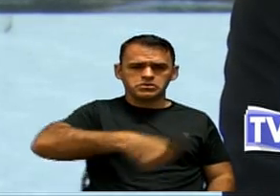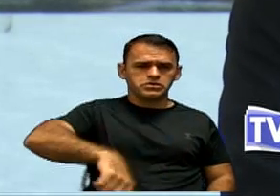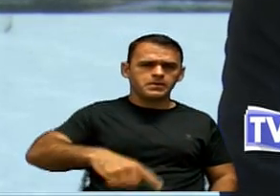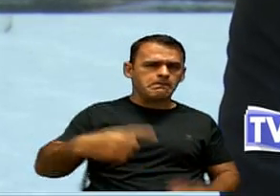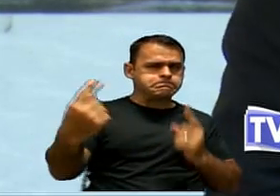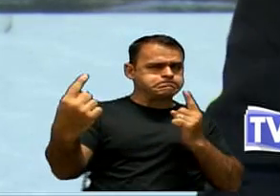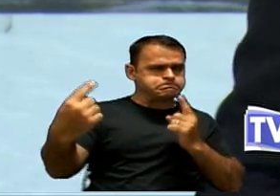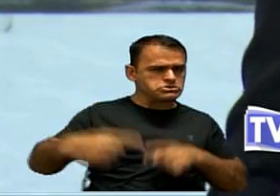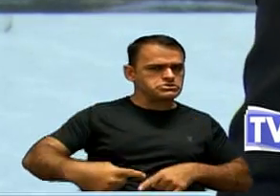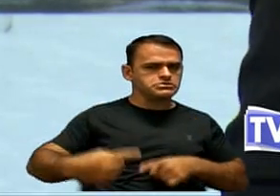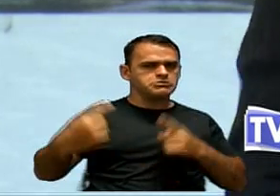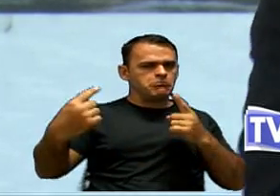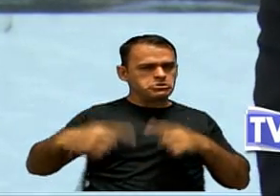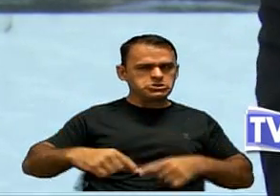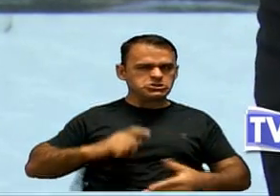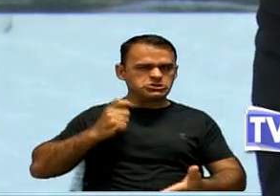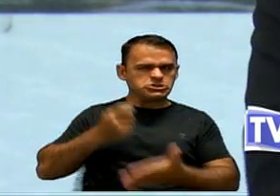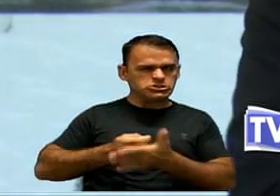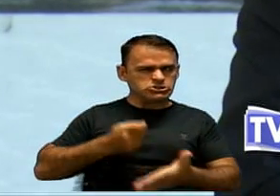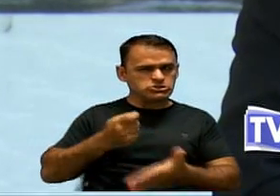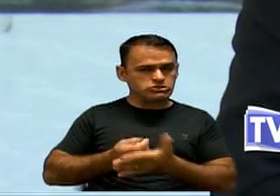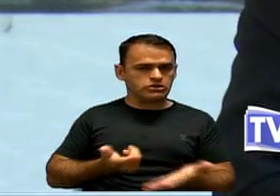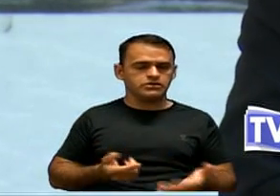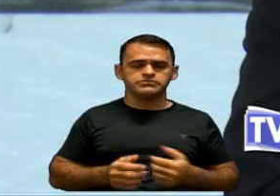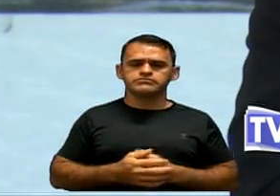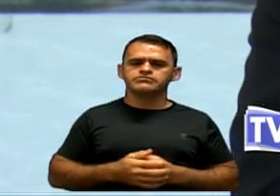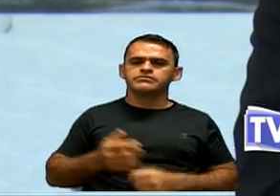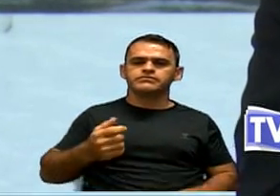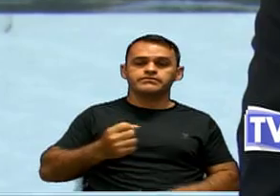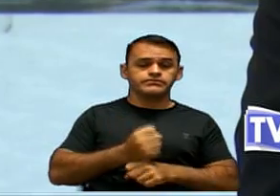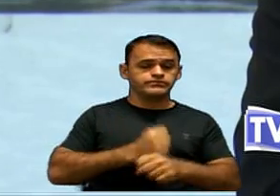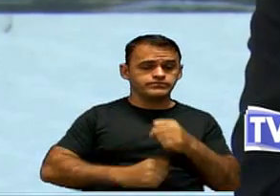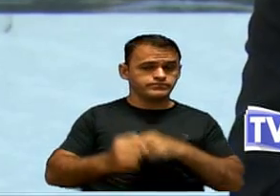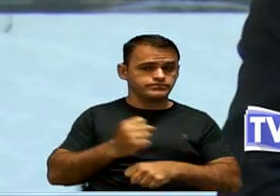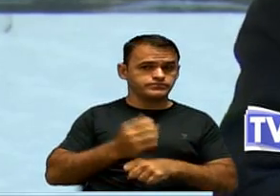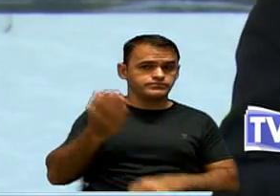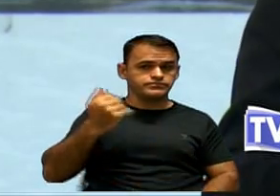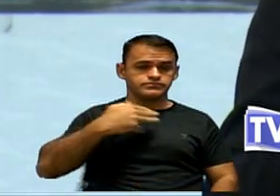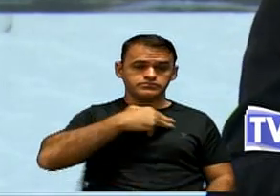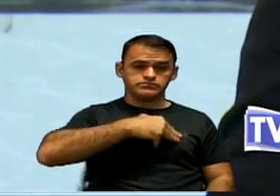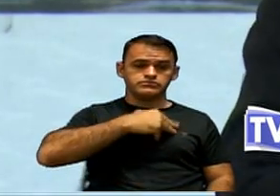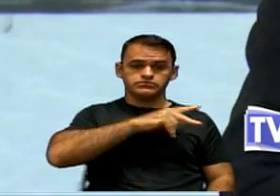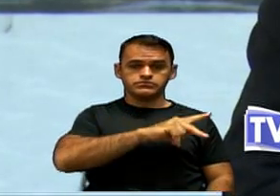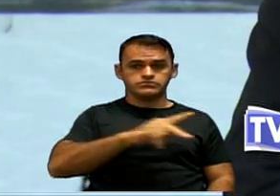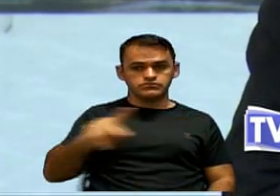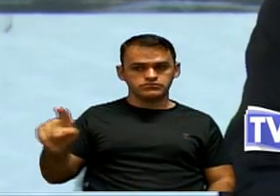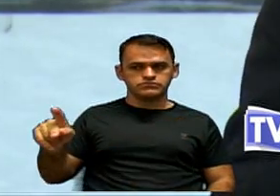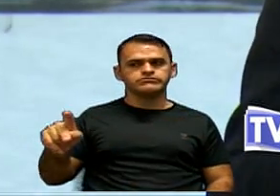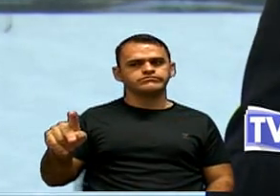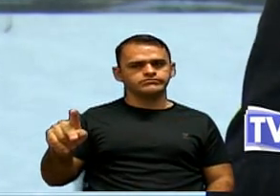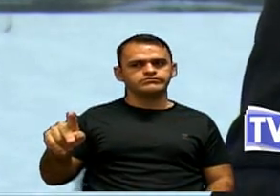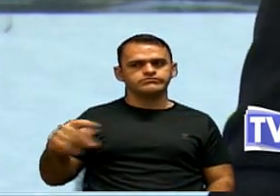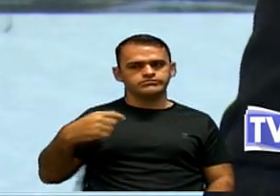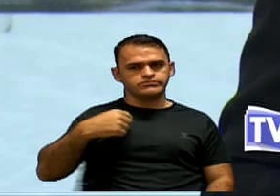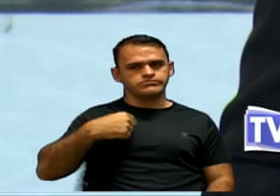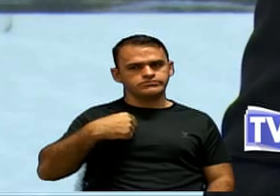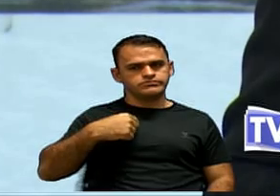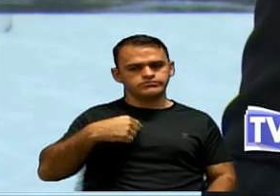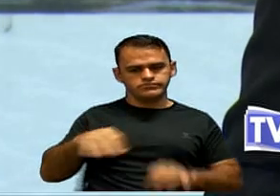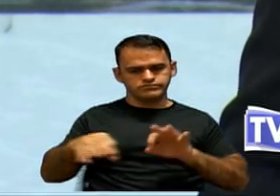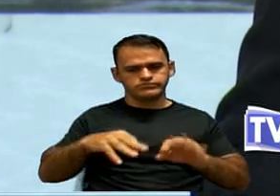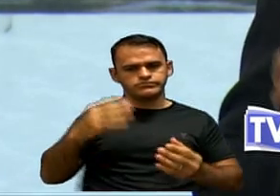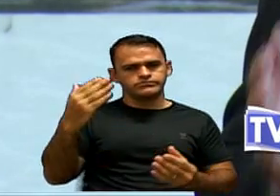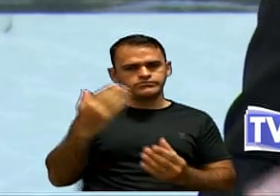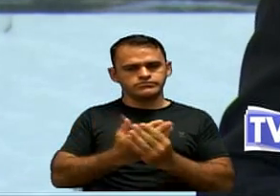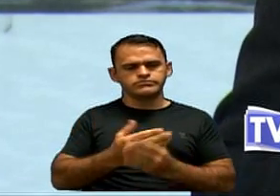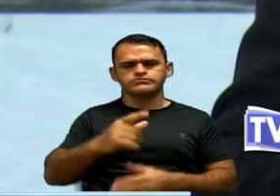com o Hospital Regional de Sorocaba. Ano passado, eu entrei com uma representação no Ministério Público contra 13 pacientes que estavam aguardando para fazer a